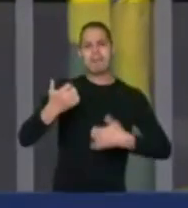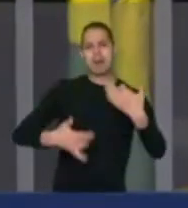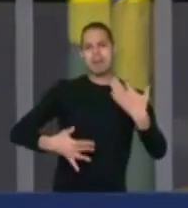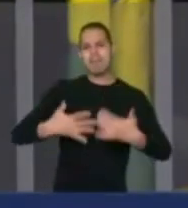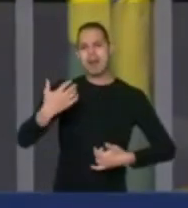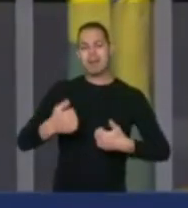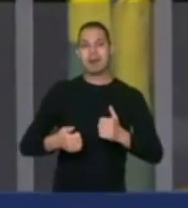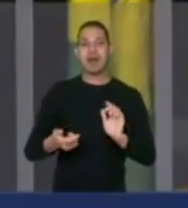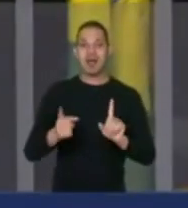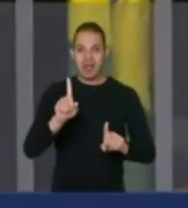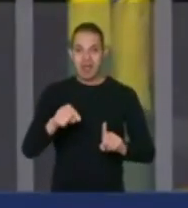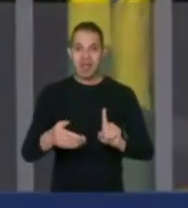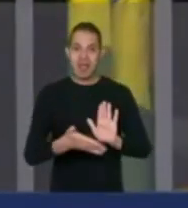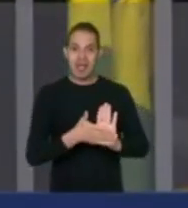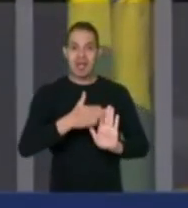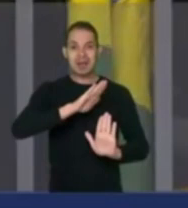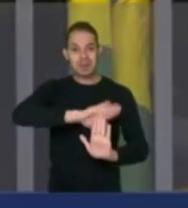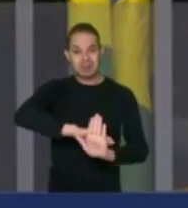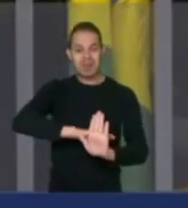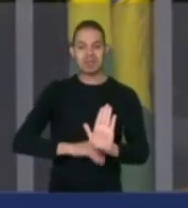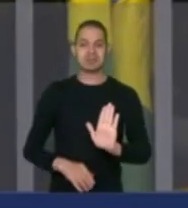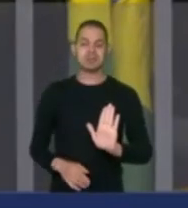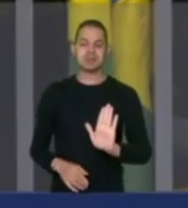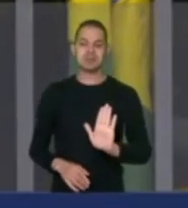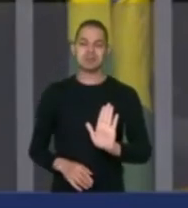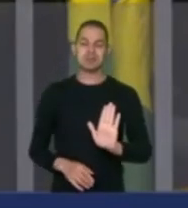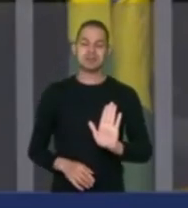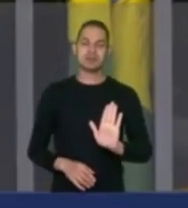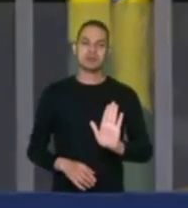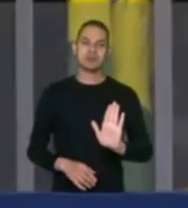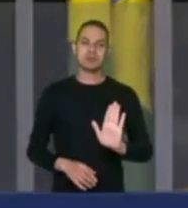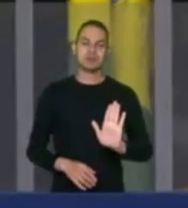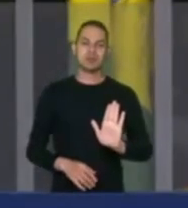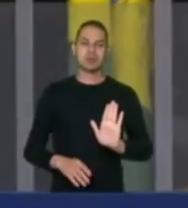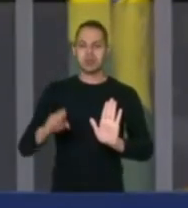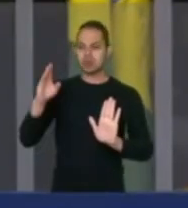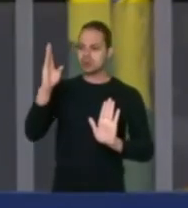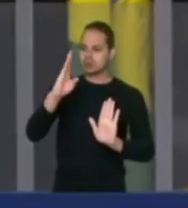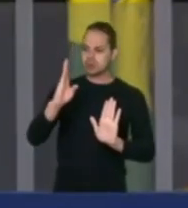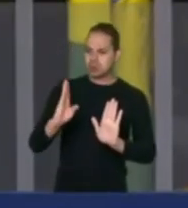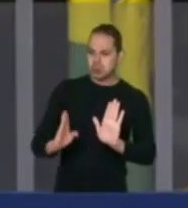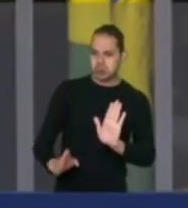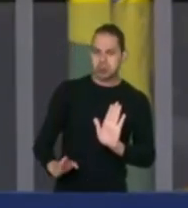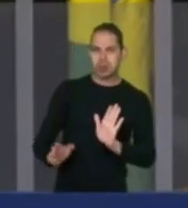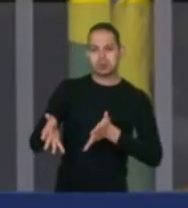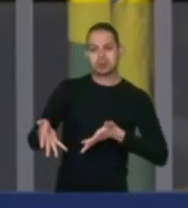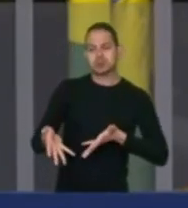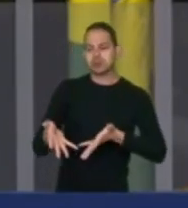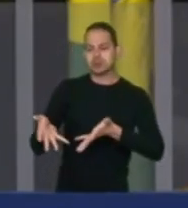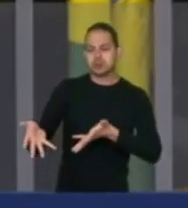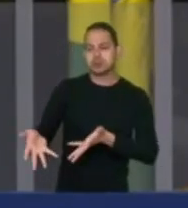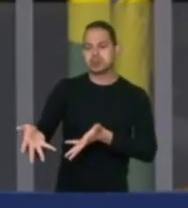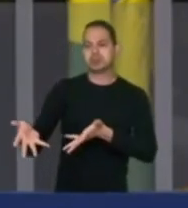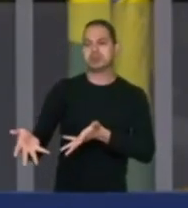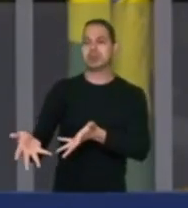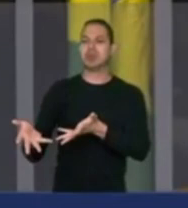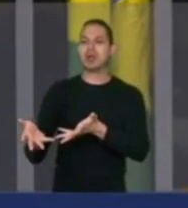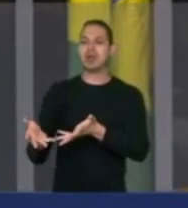são elas mesmas ameaças para empurrar o Brasil em direção a